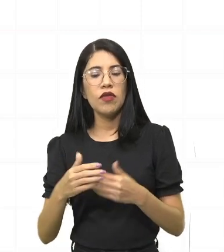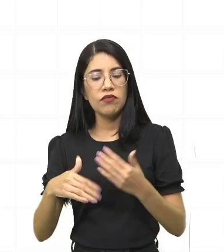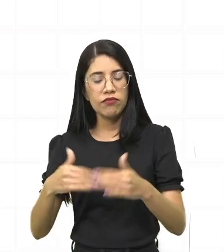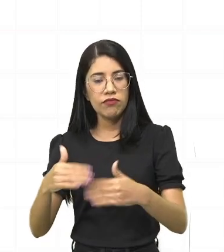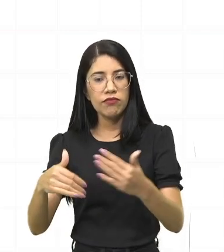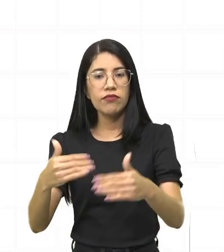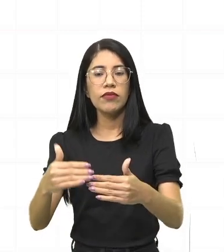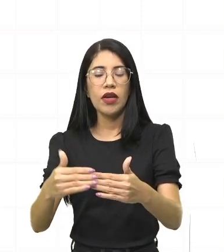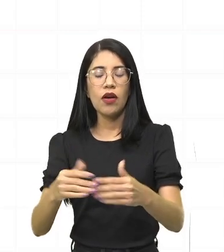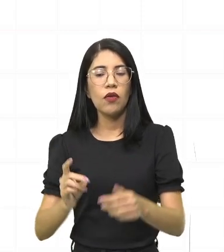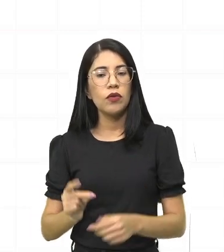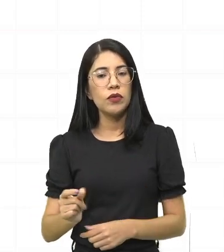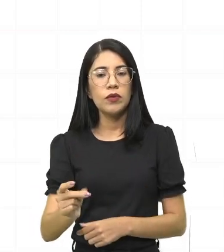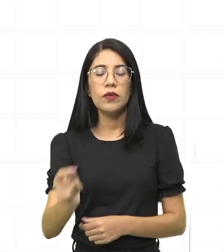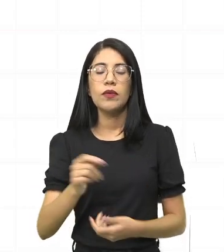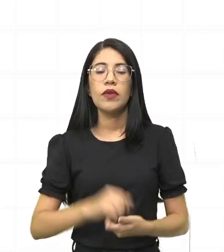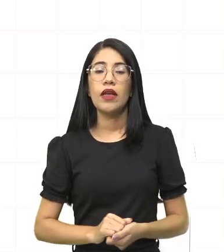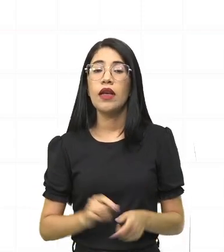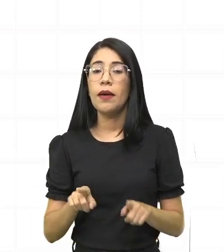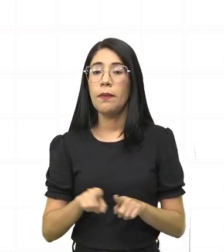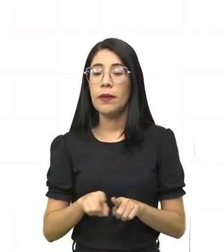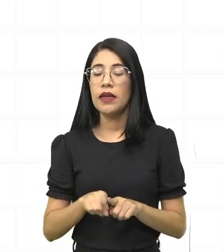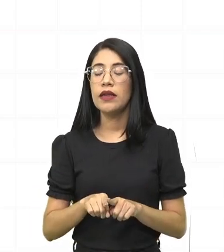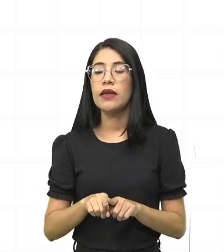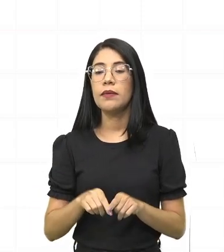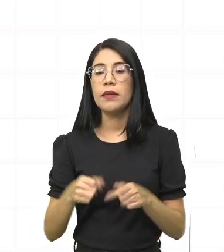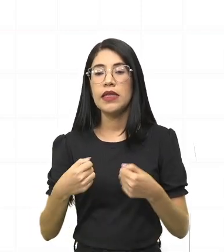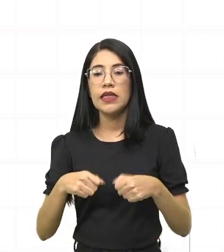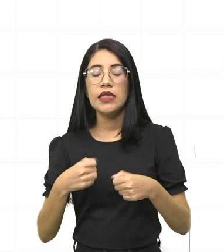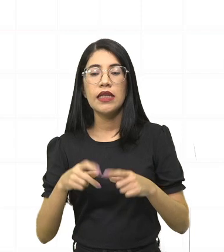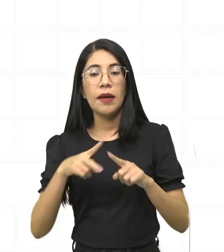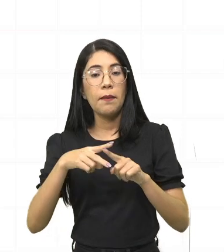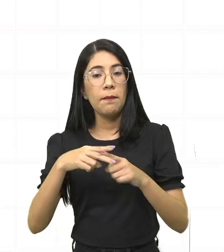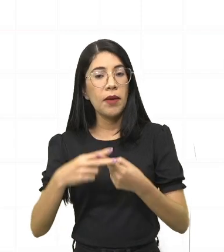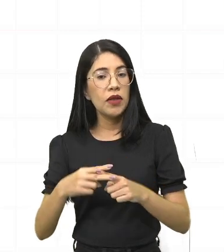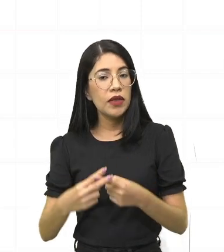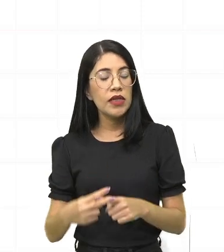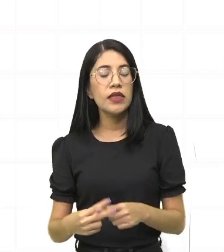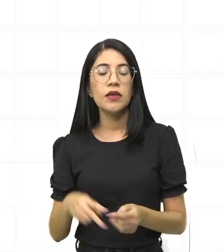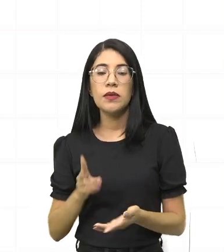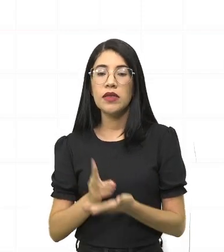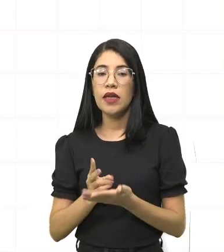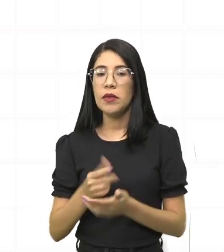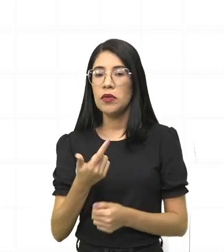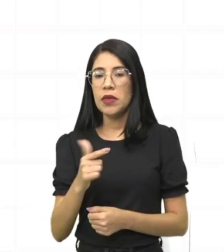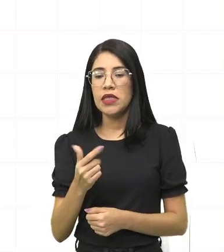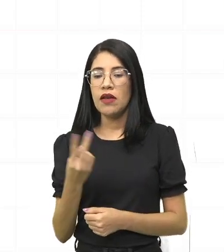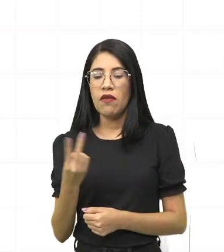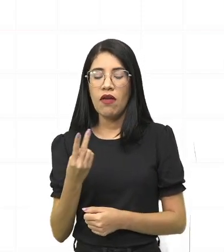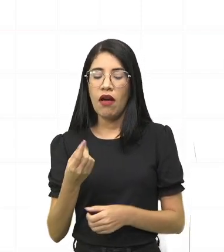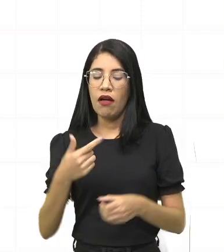bastante tempo. E elas requerem manutenção regular, sem custos com combustíveis.